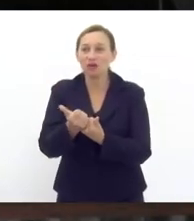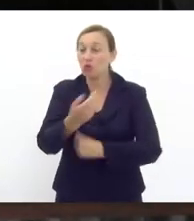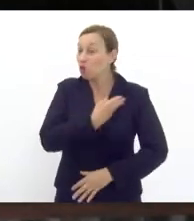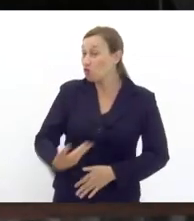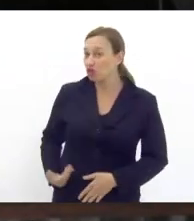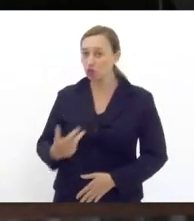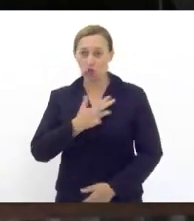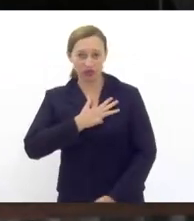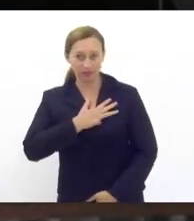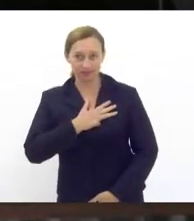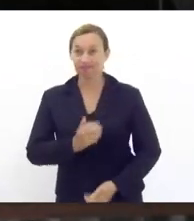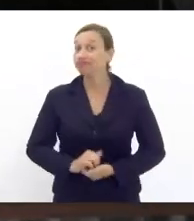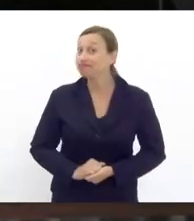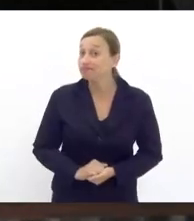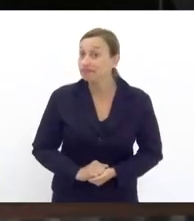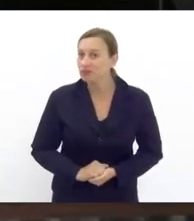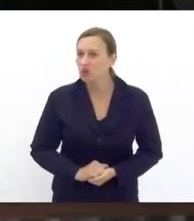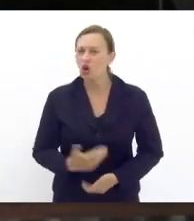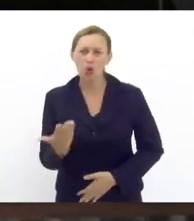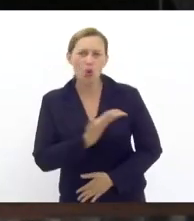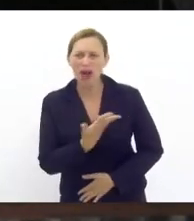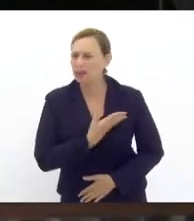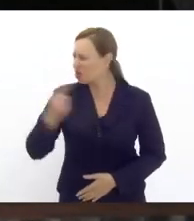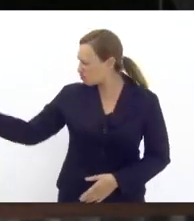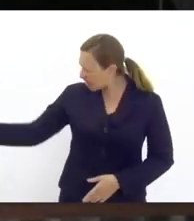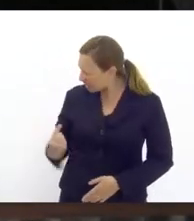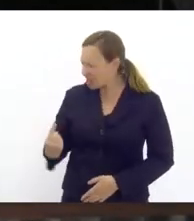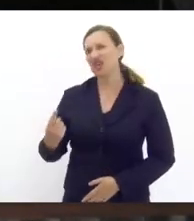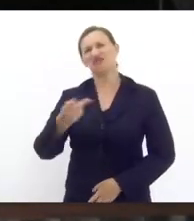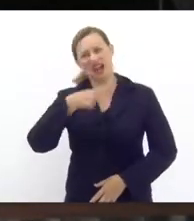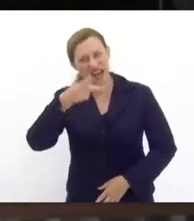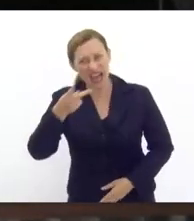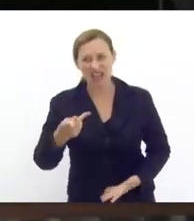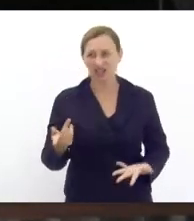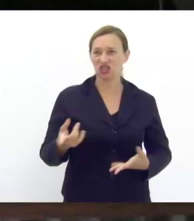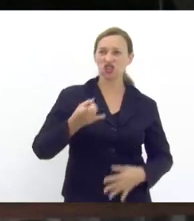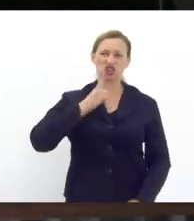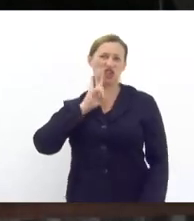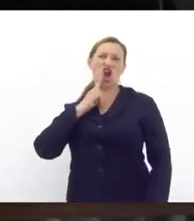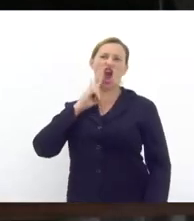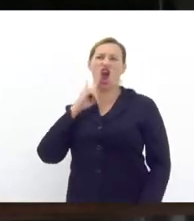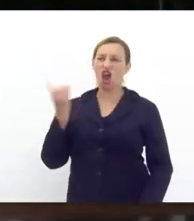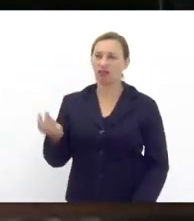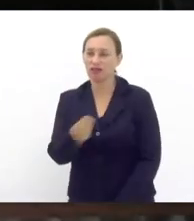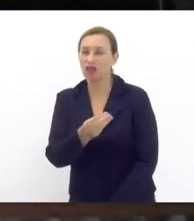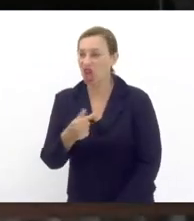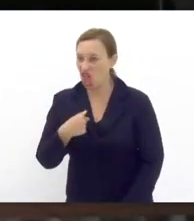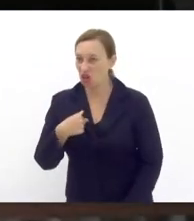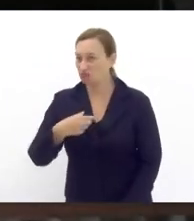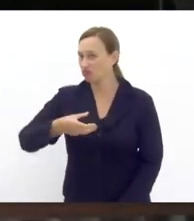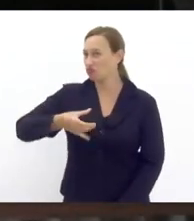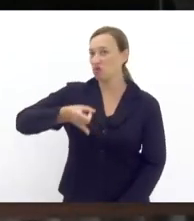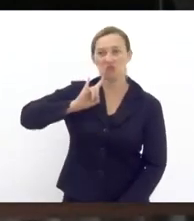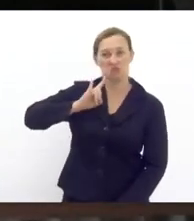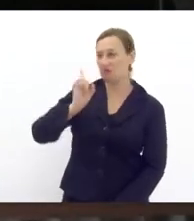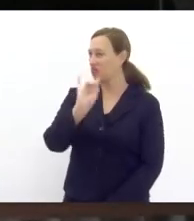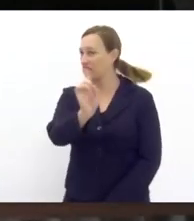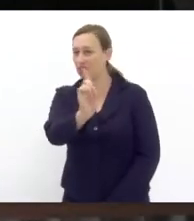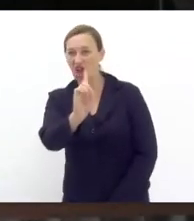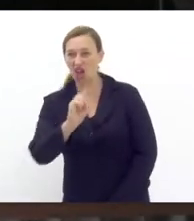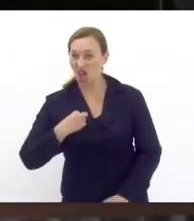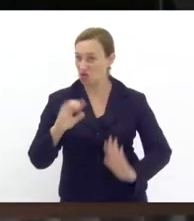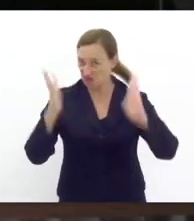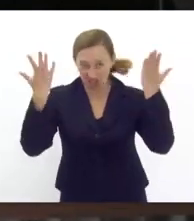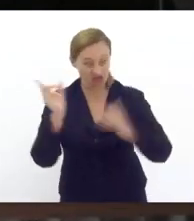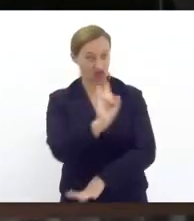Lula. O colega vem aqui falar de álcool. Eu não bebo, não participo de